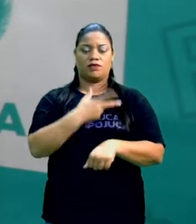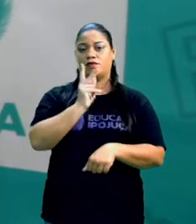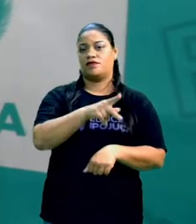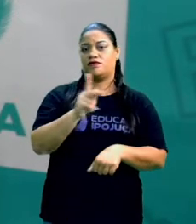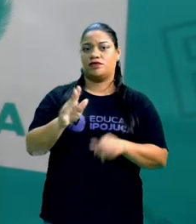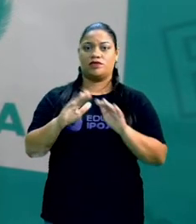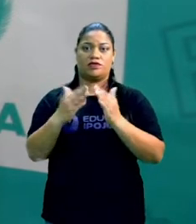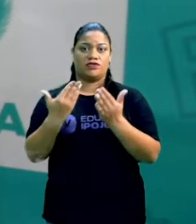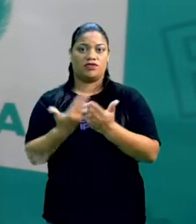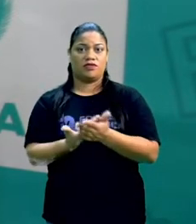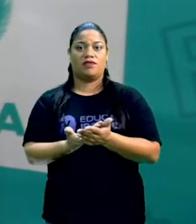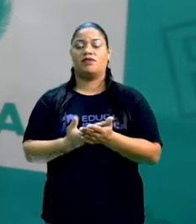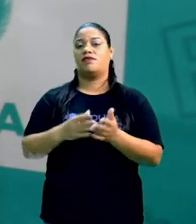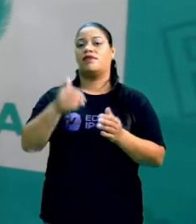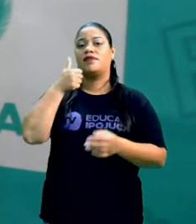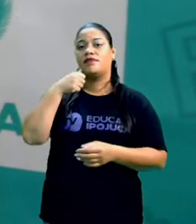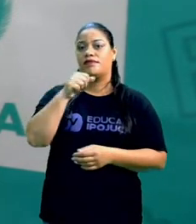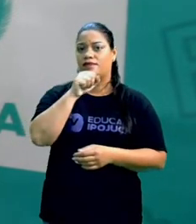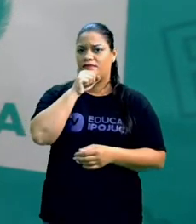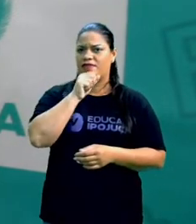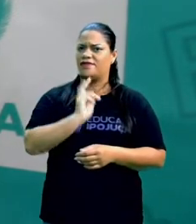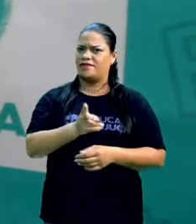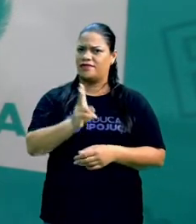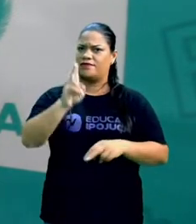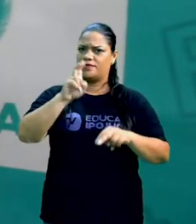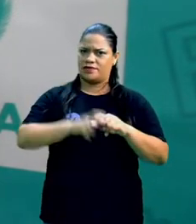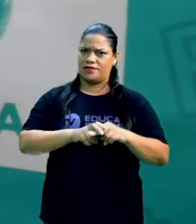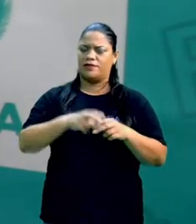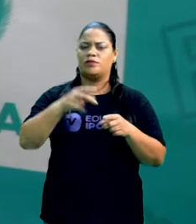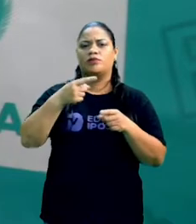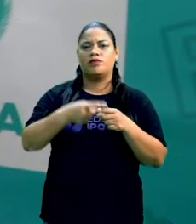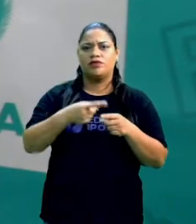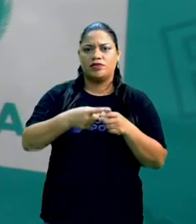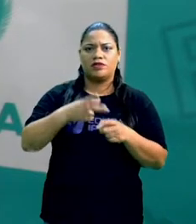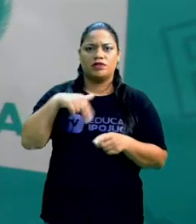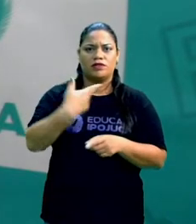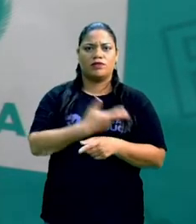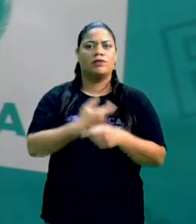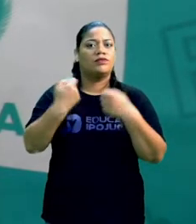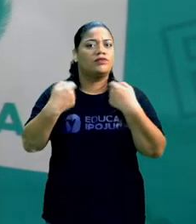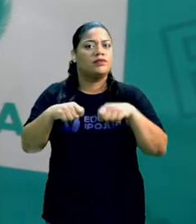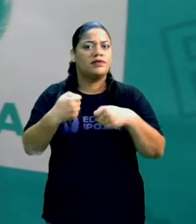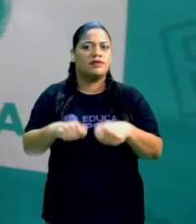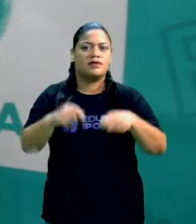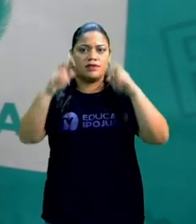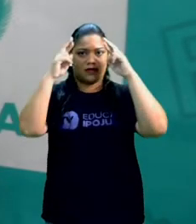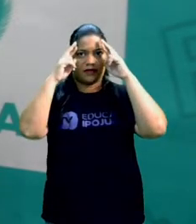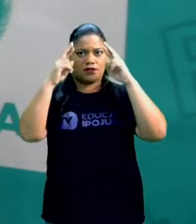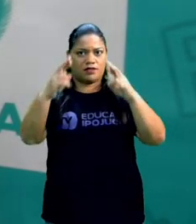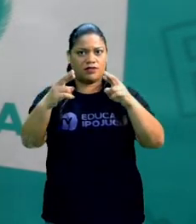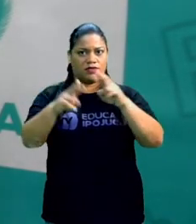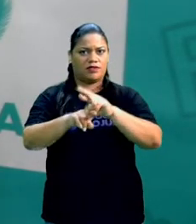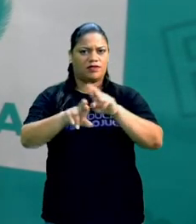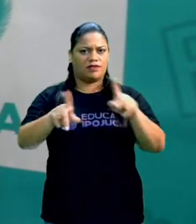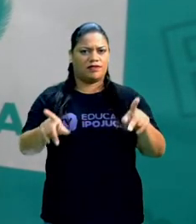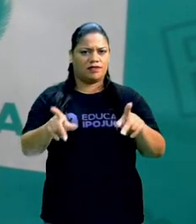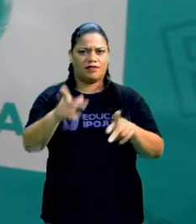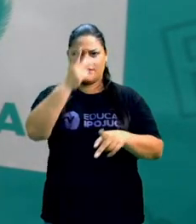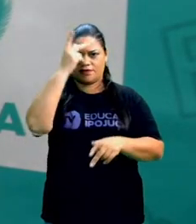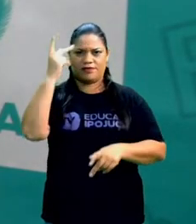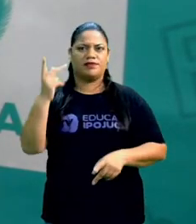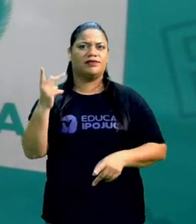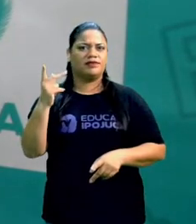escola, a nossa tia de casa, a nossa mamãe. Ela senta para dizer o porquê que a gente deve respeitar as diferenças das